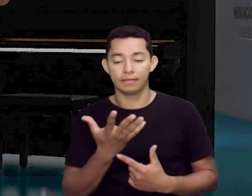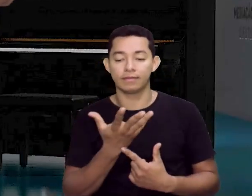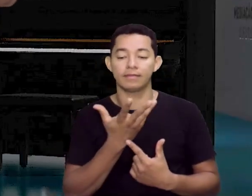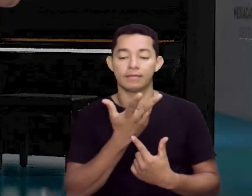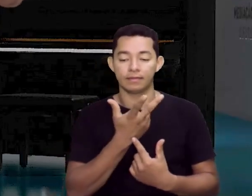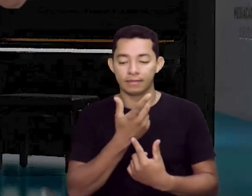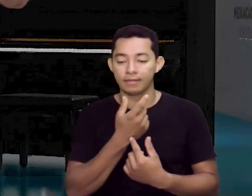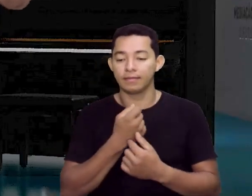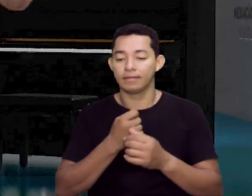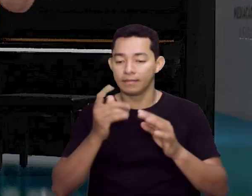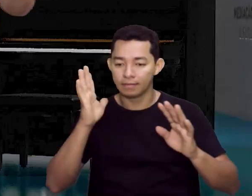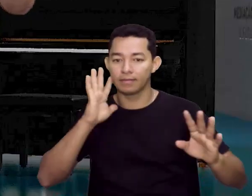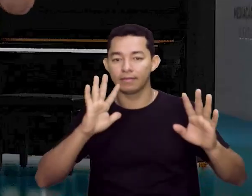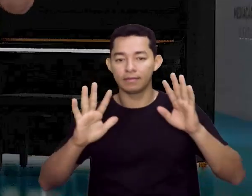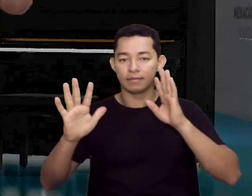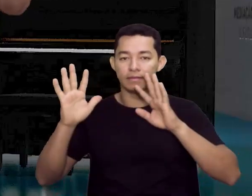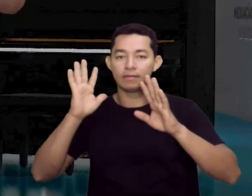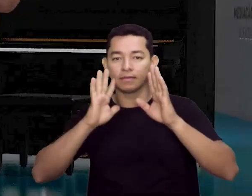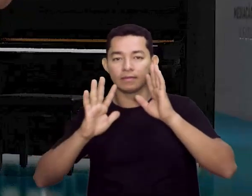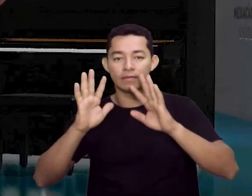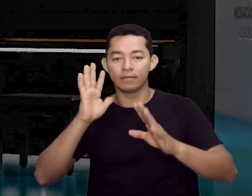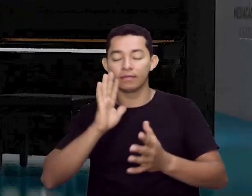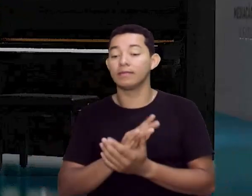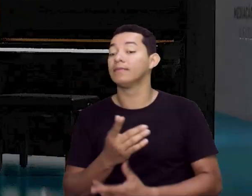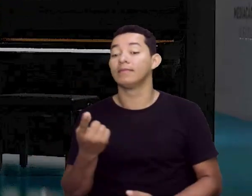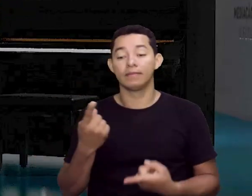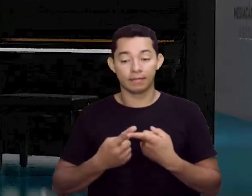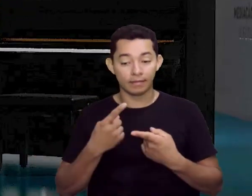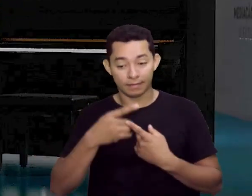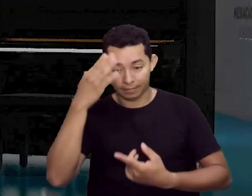a arte é tão legal. Sabe por quê?